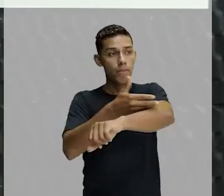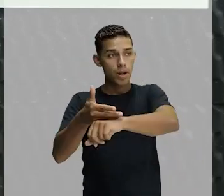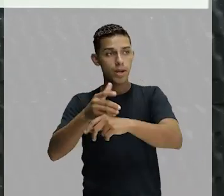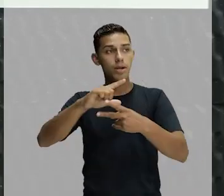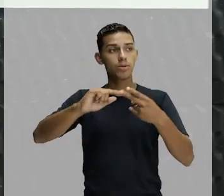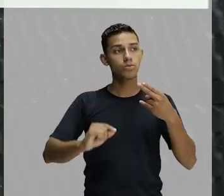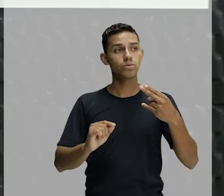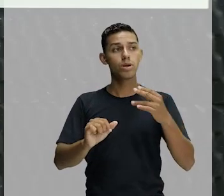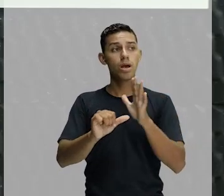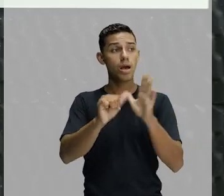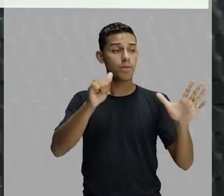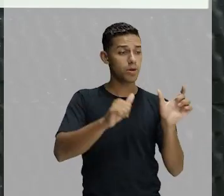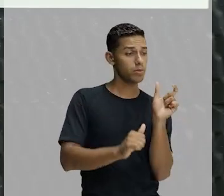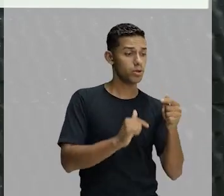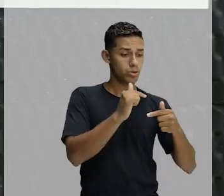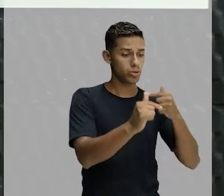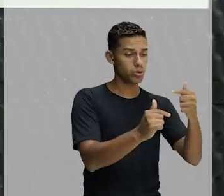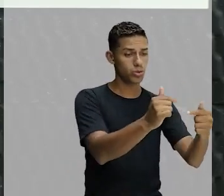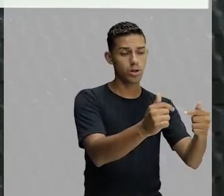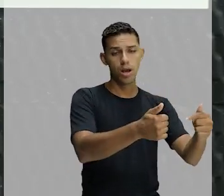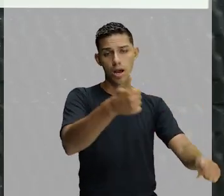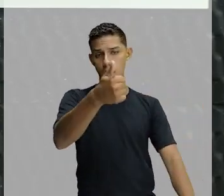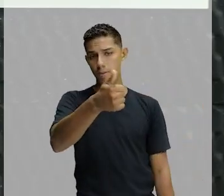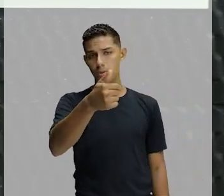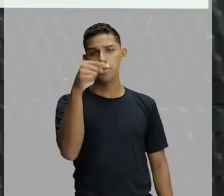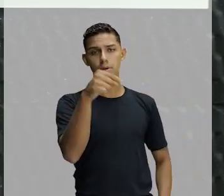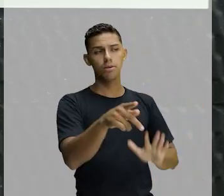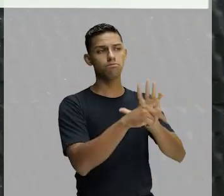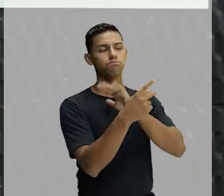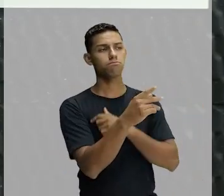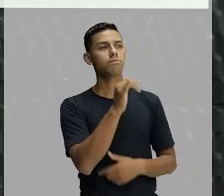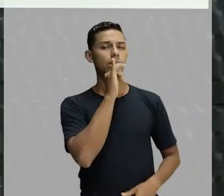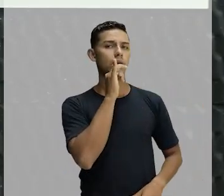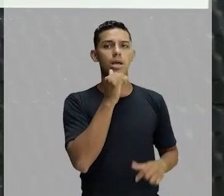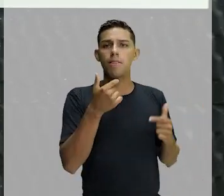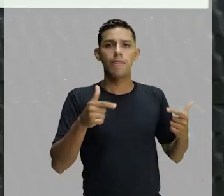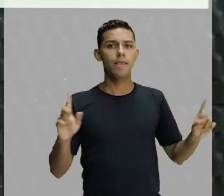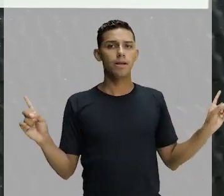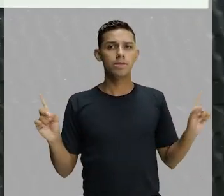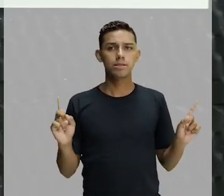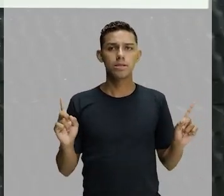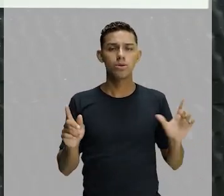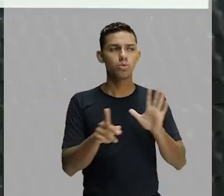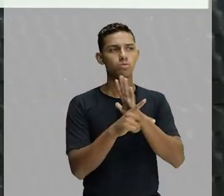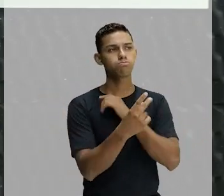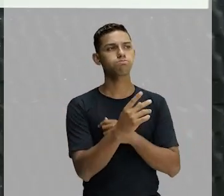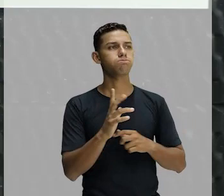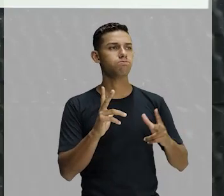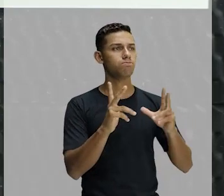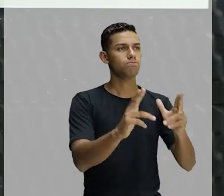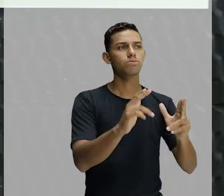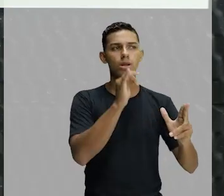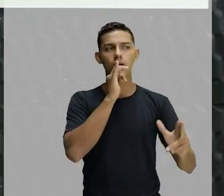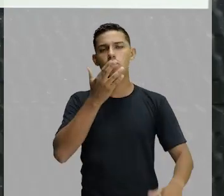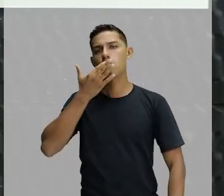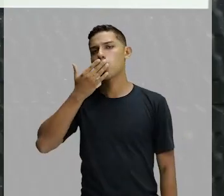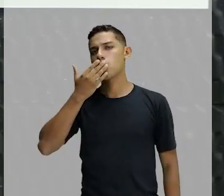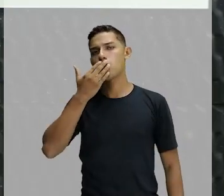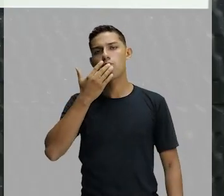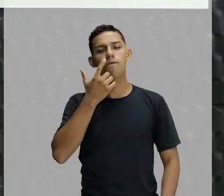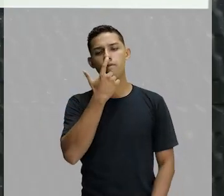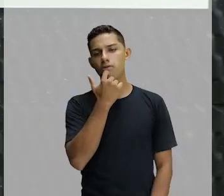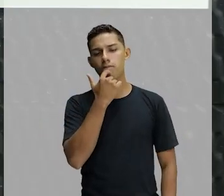uma primeira geração. Essa primeira geração, ela não vai ser da mesma cor do indivíduo